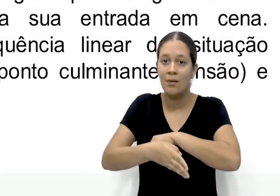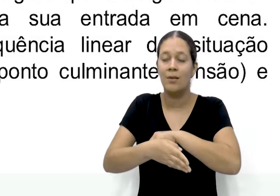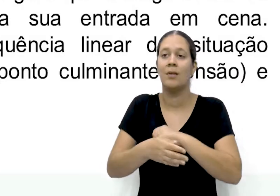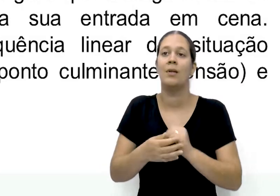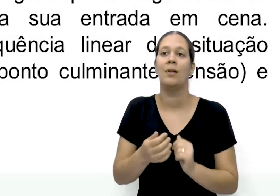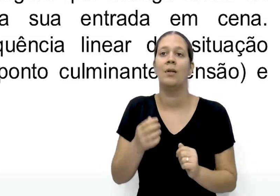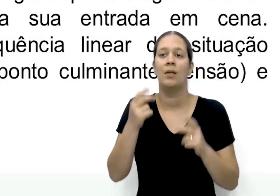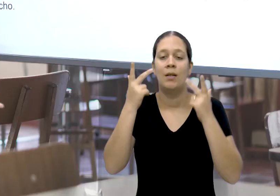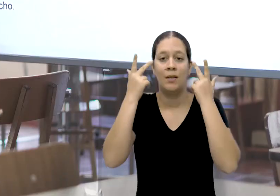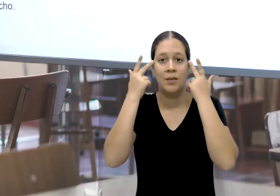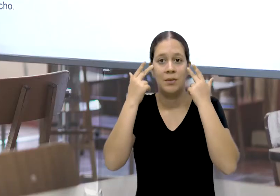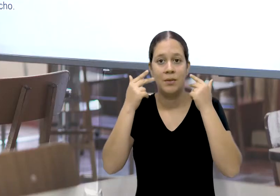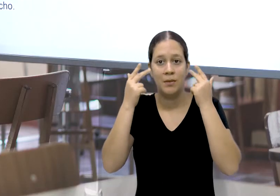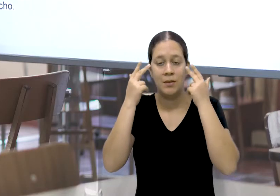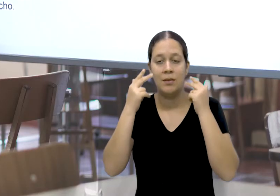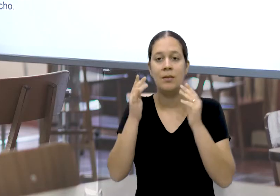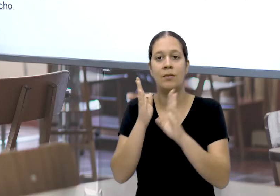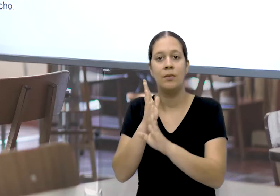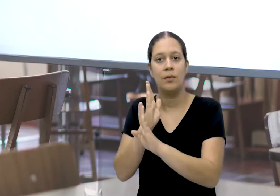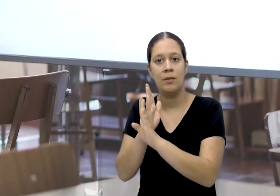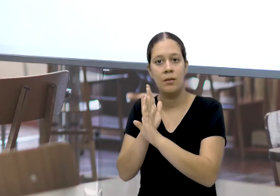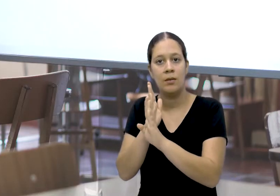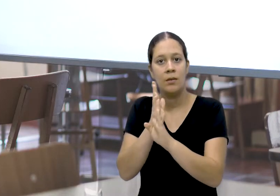e o desfecho.